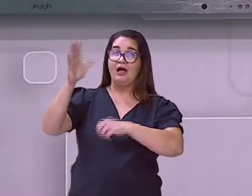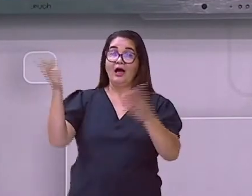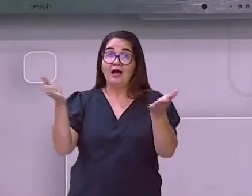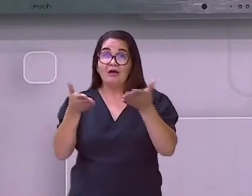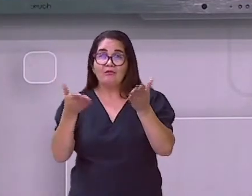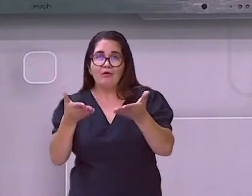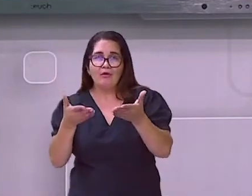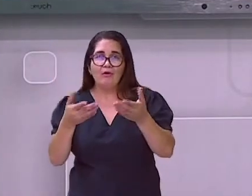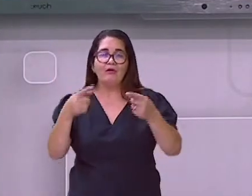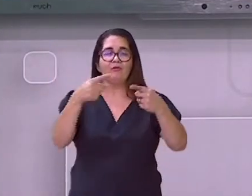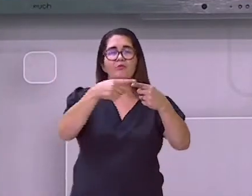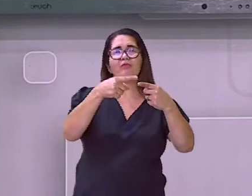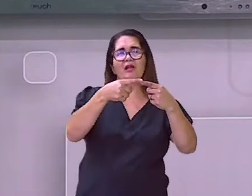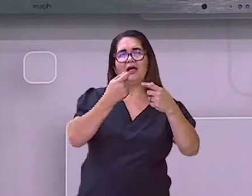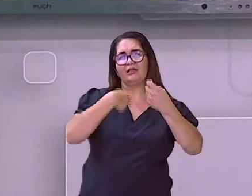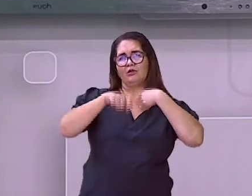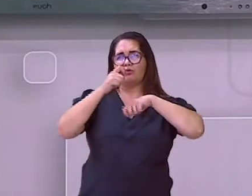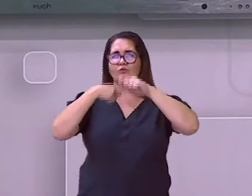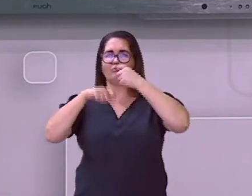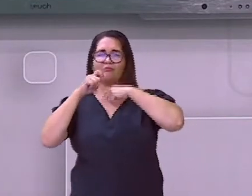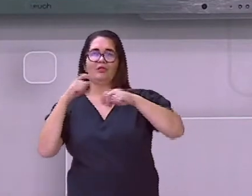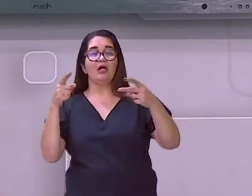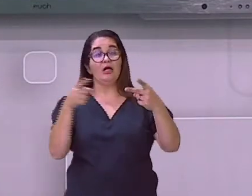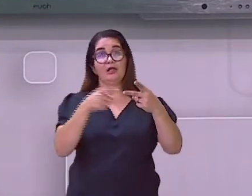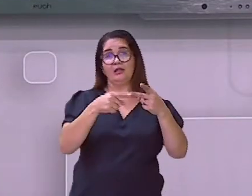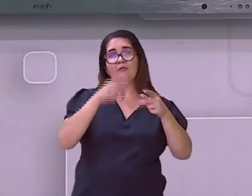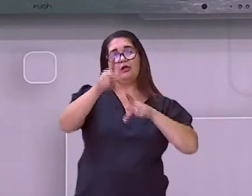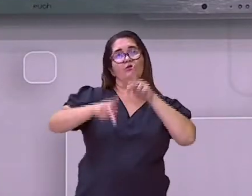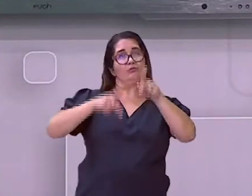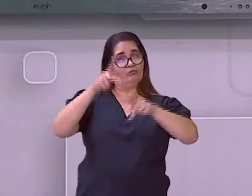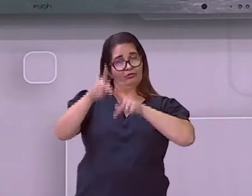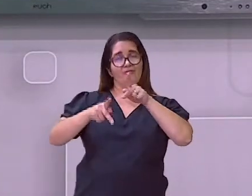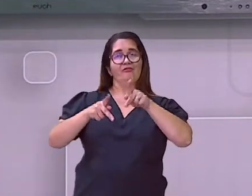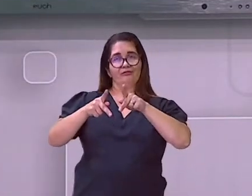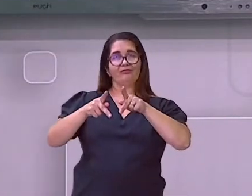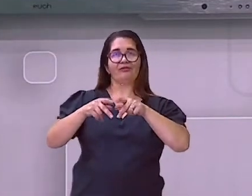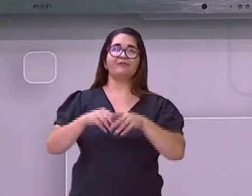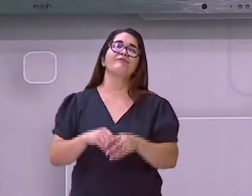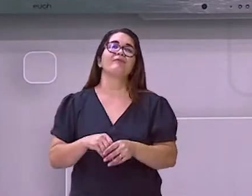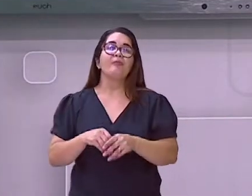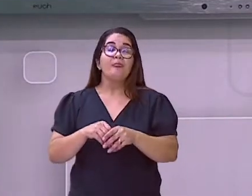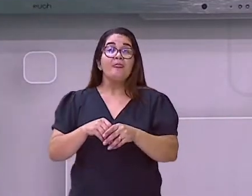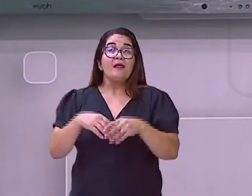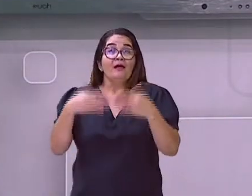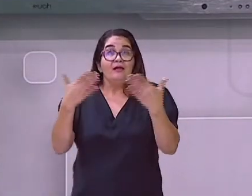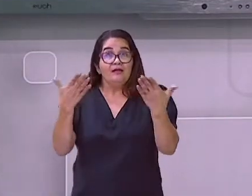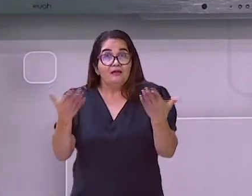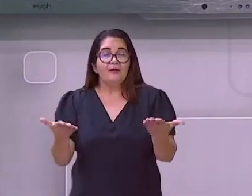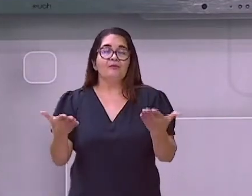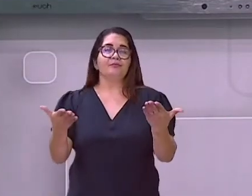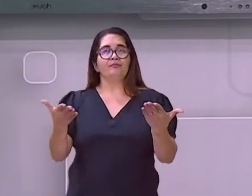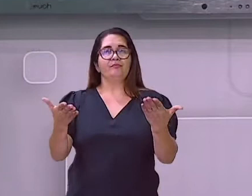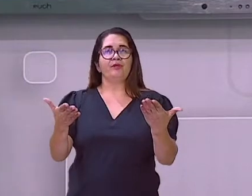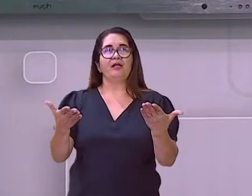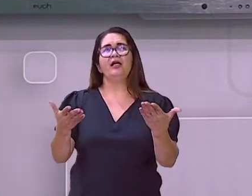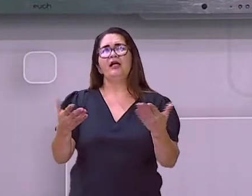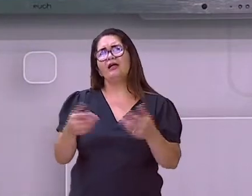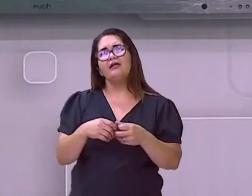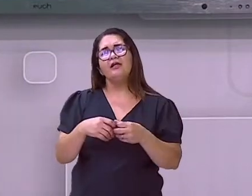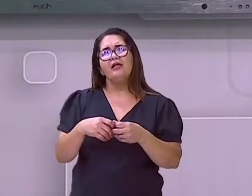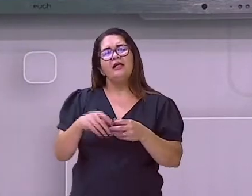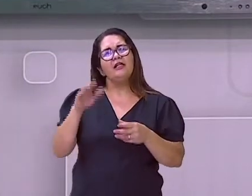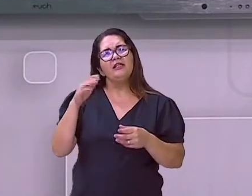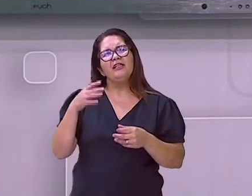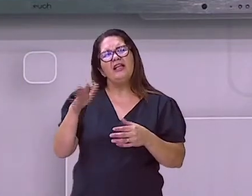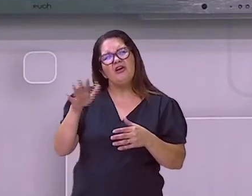a população. Tranquilo? Muitas das vezes nós temos aquela visão, né?